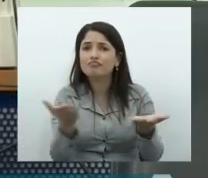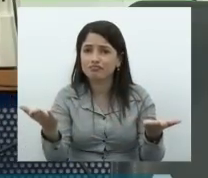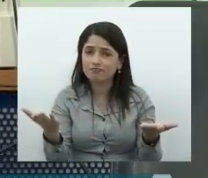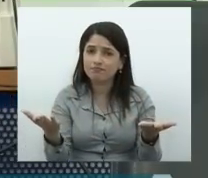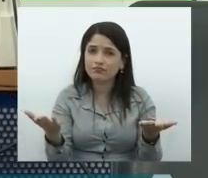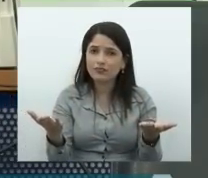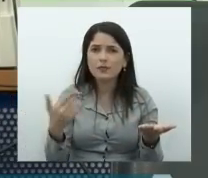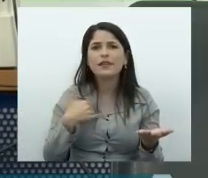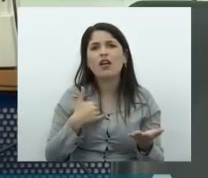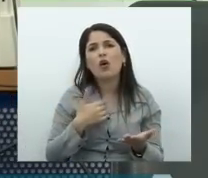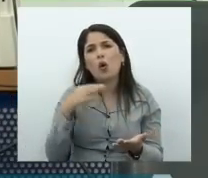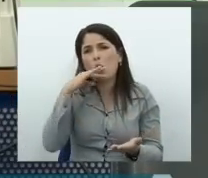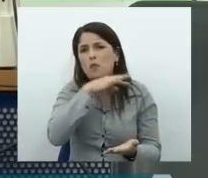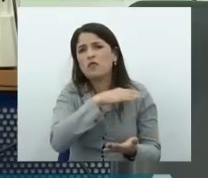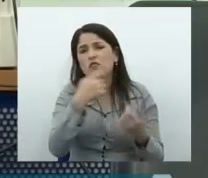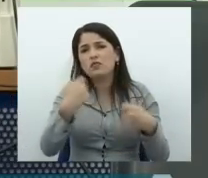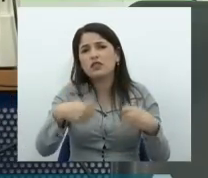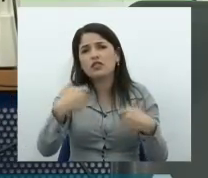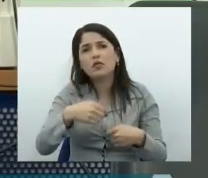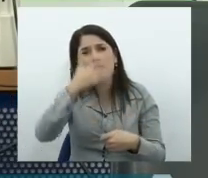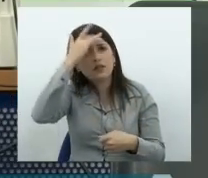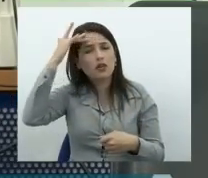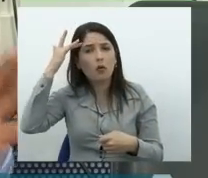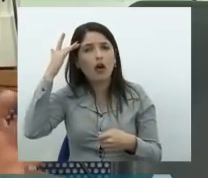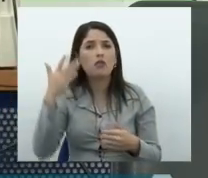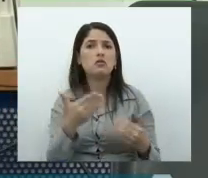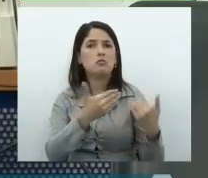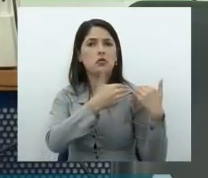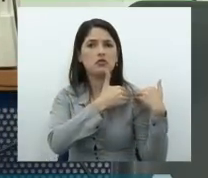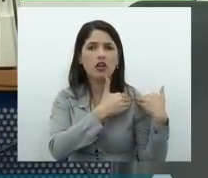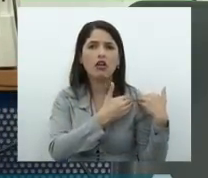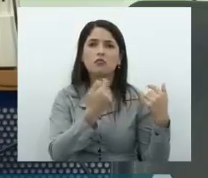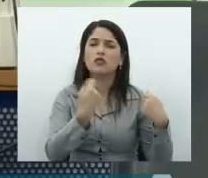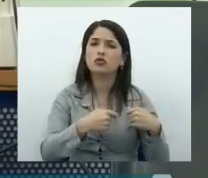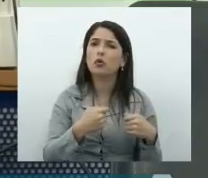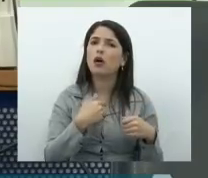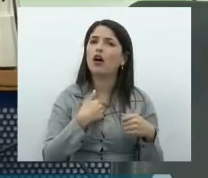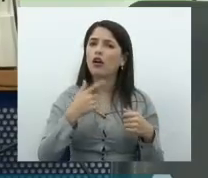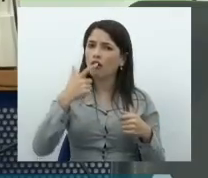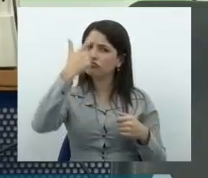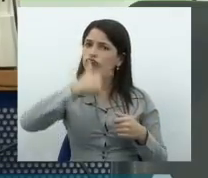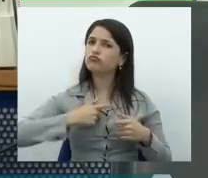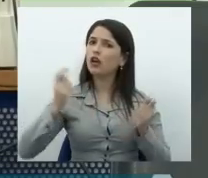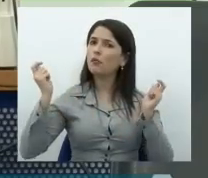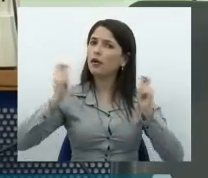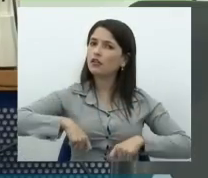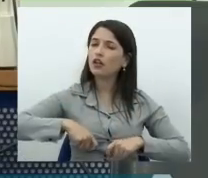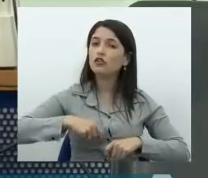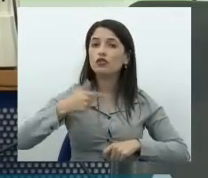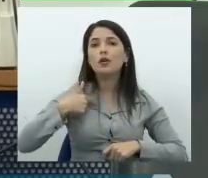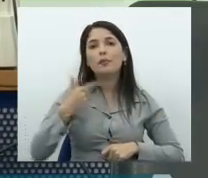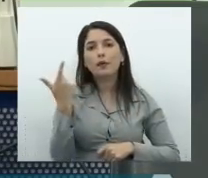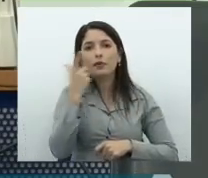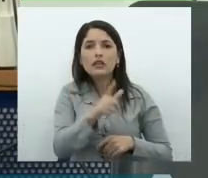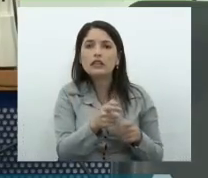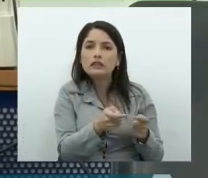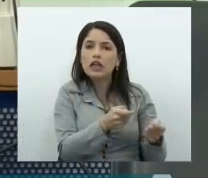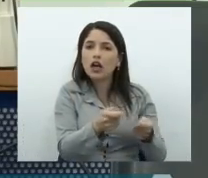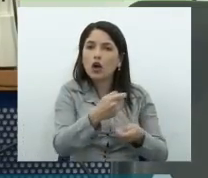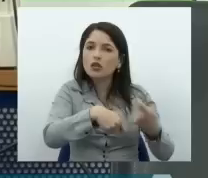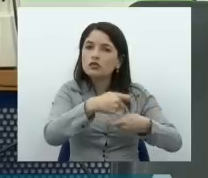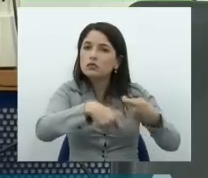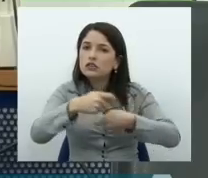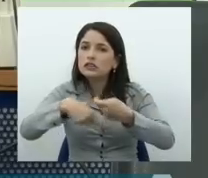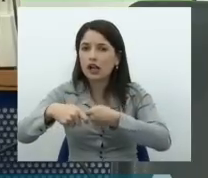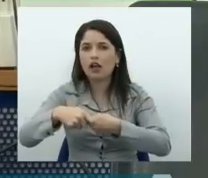uma secretaria só, nem duas. Não pode mais ter o cabide de emprego que teve nessa cidade. Portanto, eu penso que